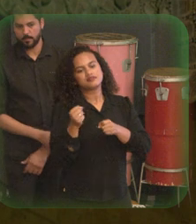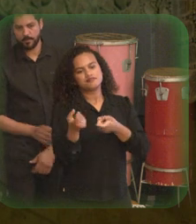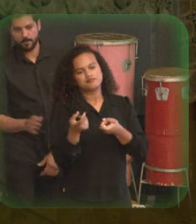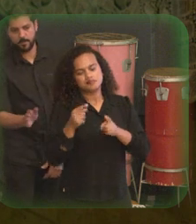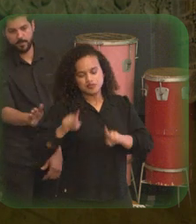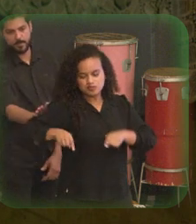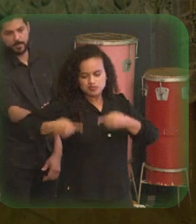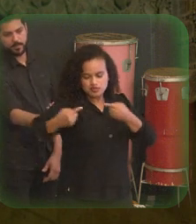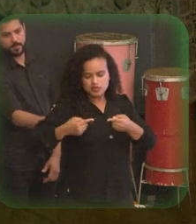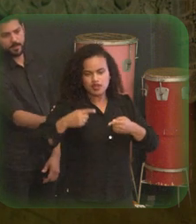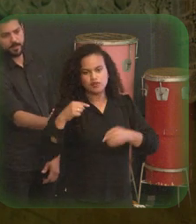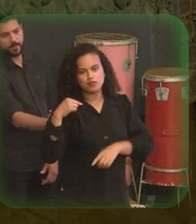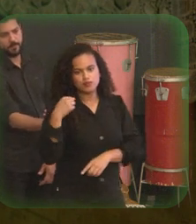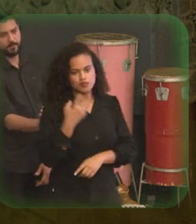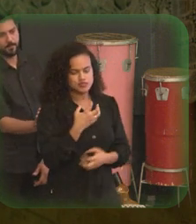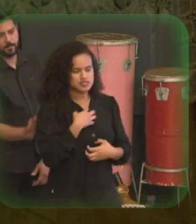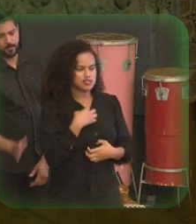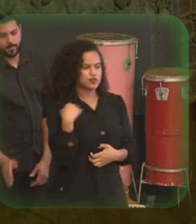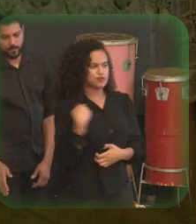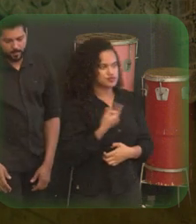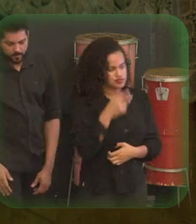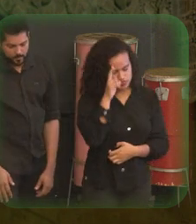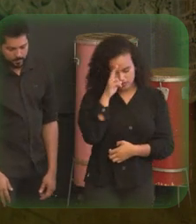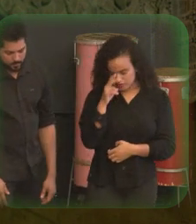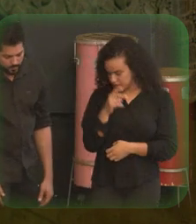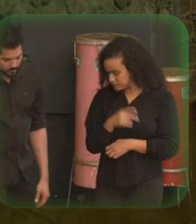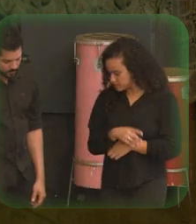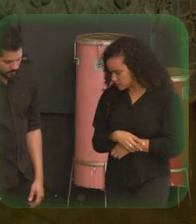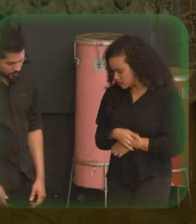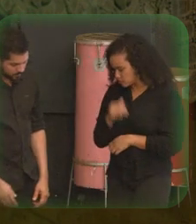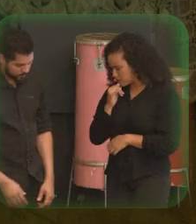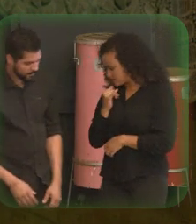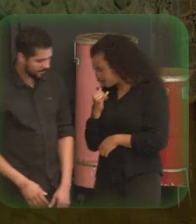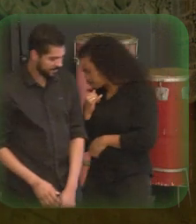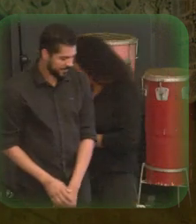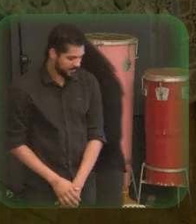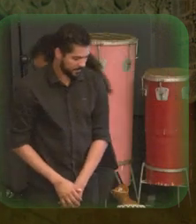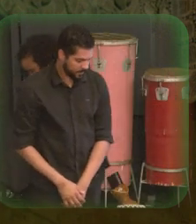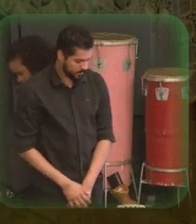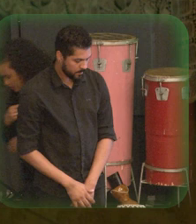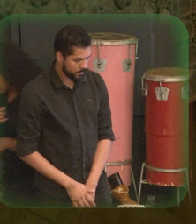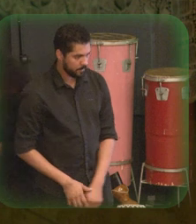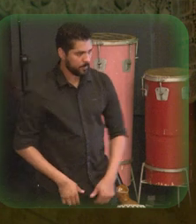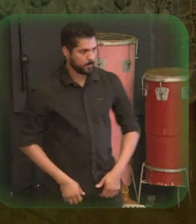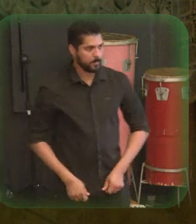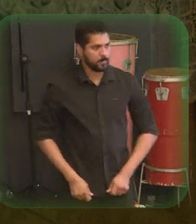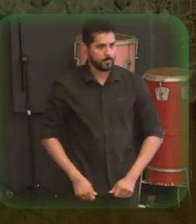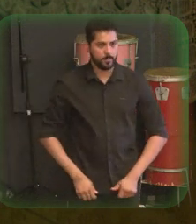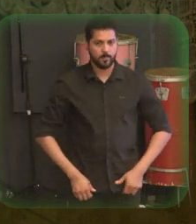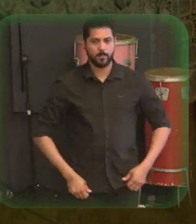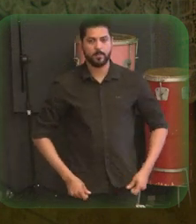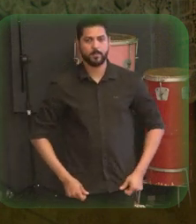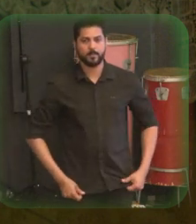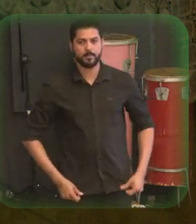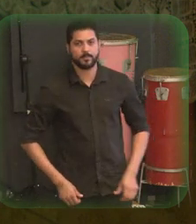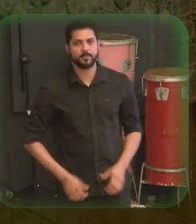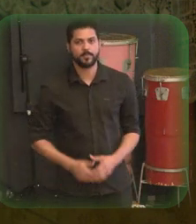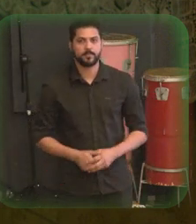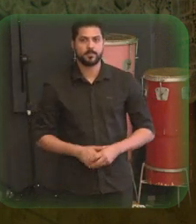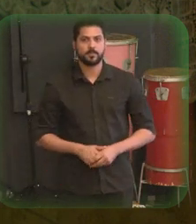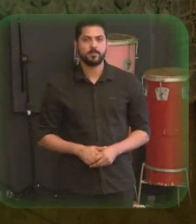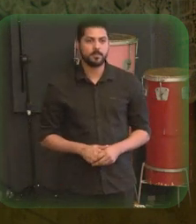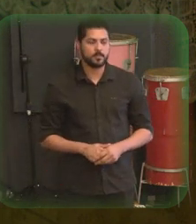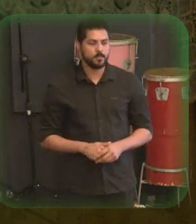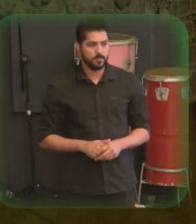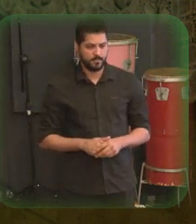porque veja, não, isso não está dado não. Nós estamos lutando para que nós tenhamos outro sentido. Paulo estava falando aqui, né? Ou seja,